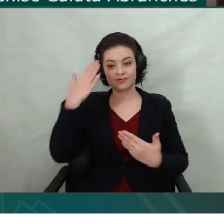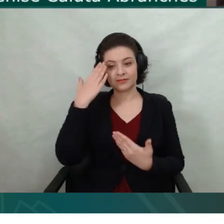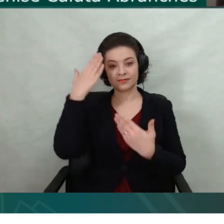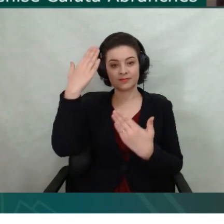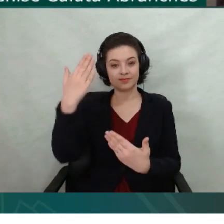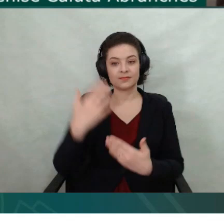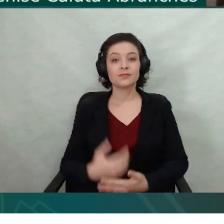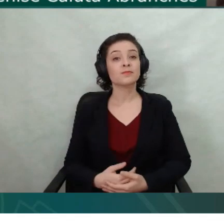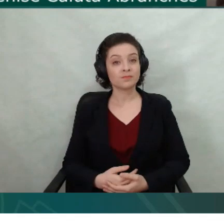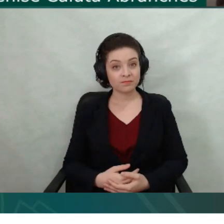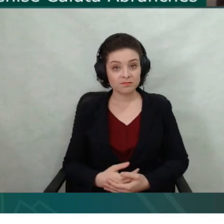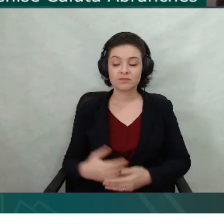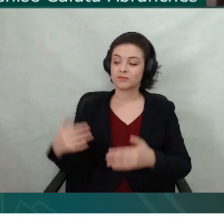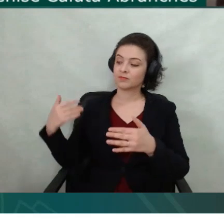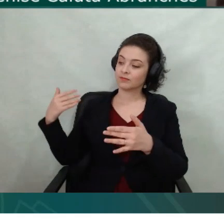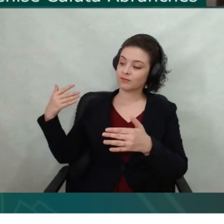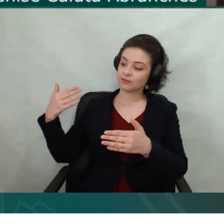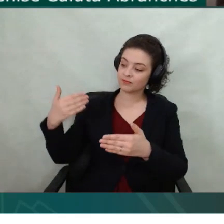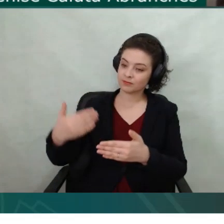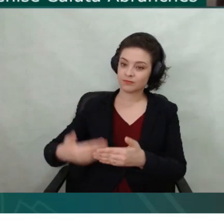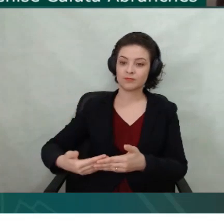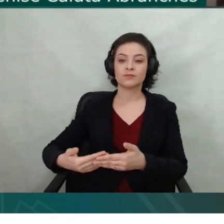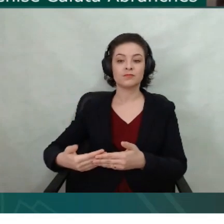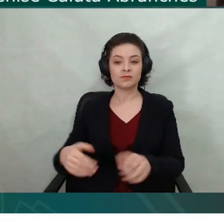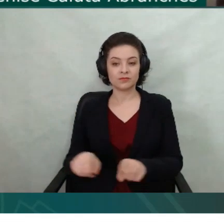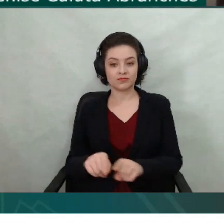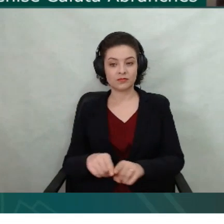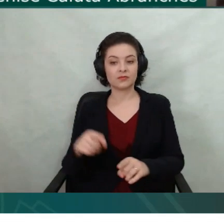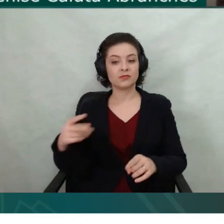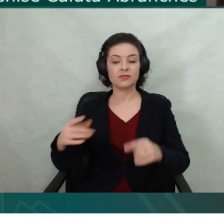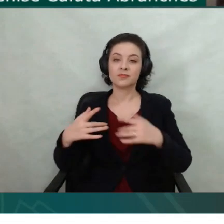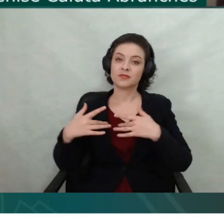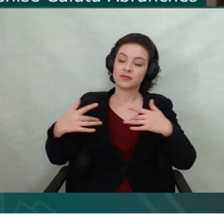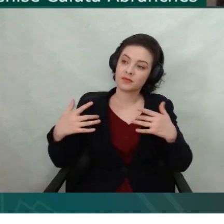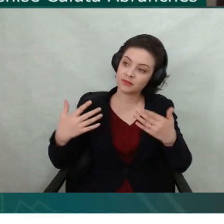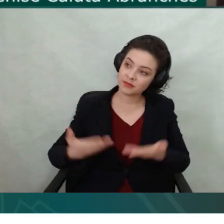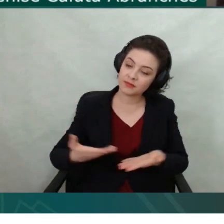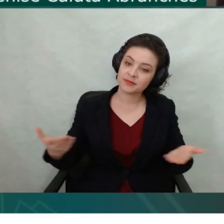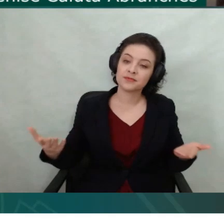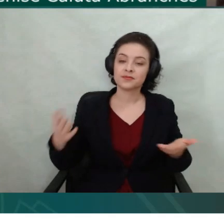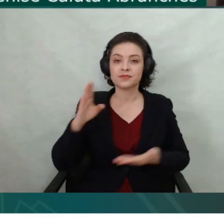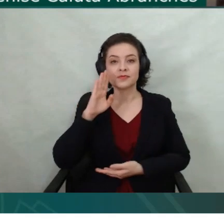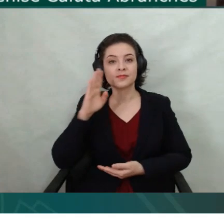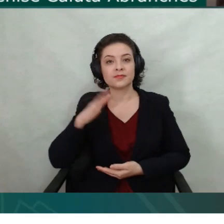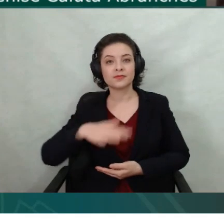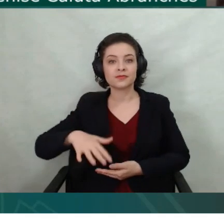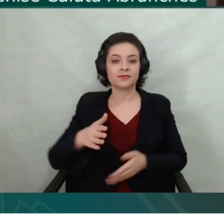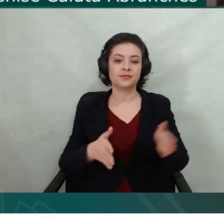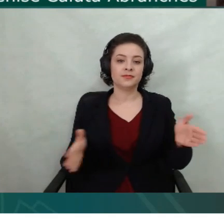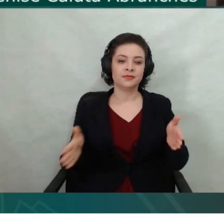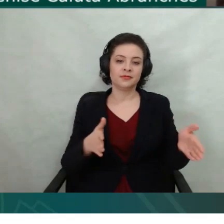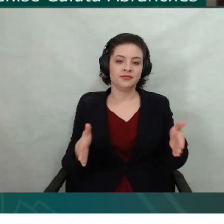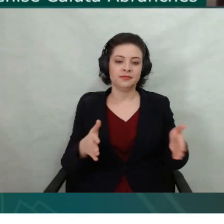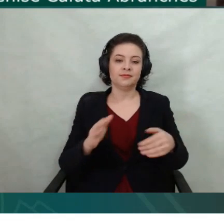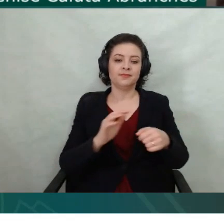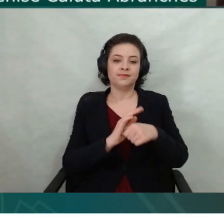sua trajetória e a sua disponibilidade, né, principalmente durante a pandemia. E uma